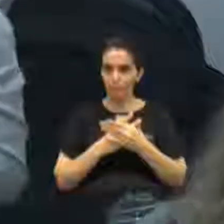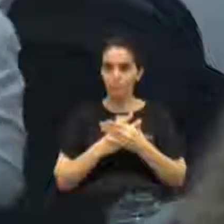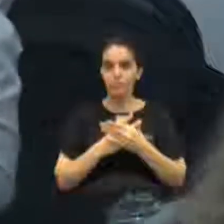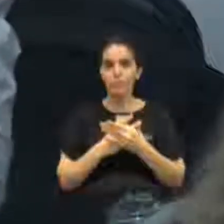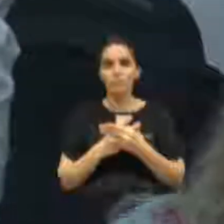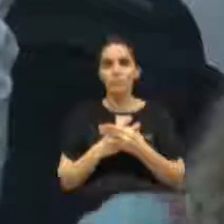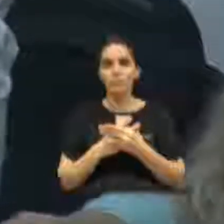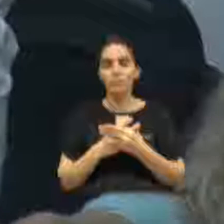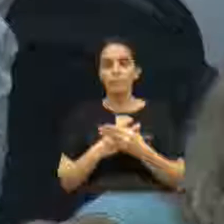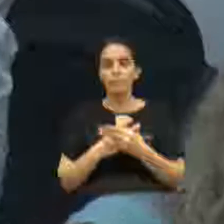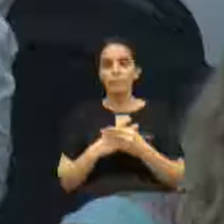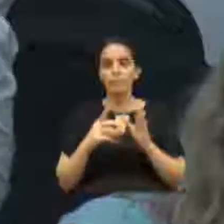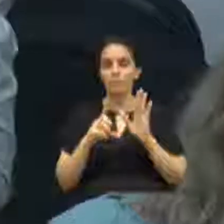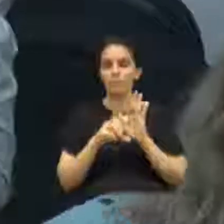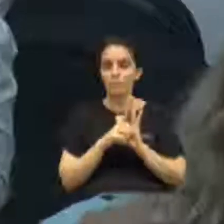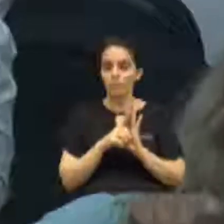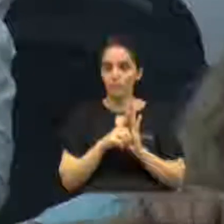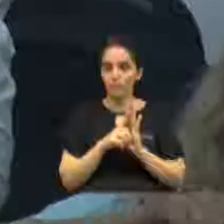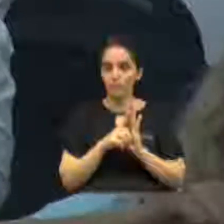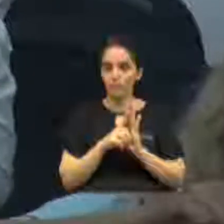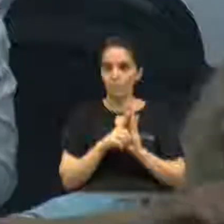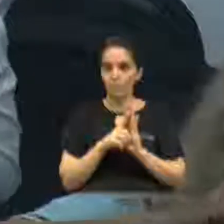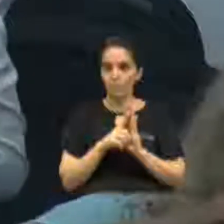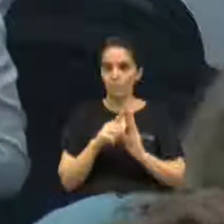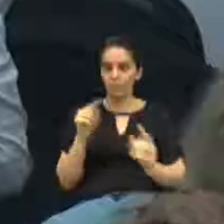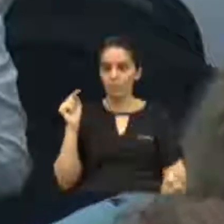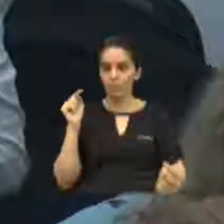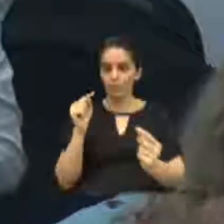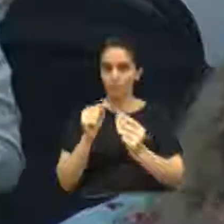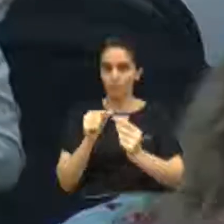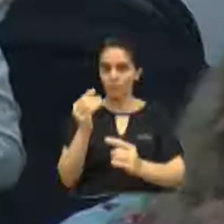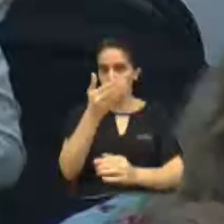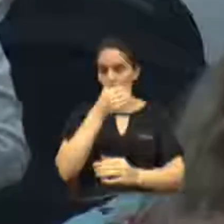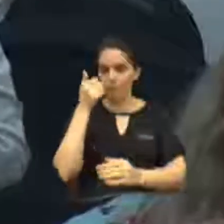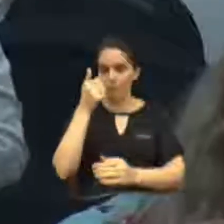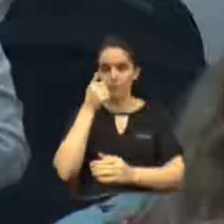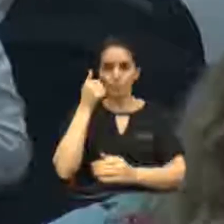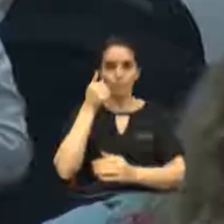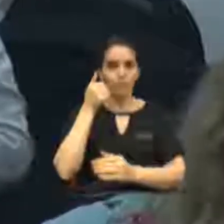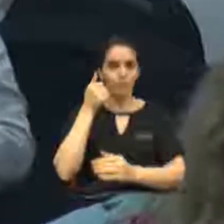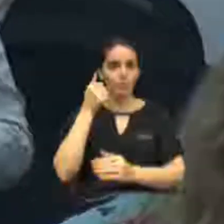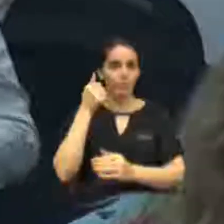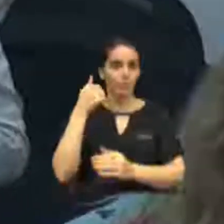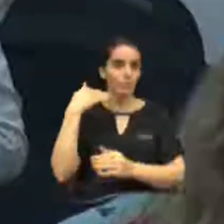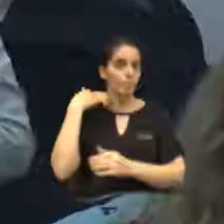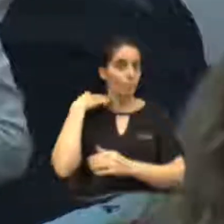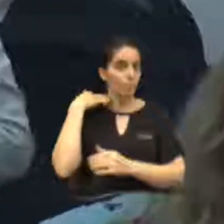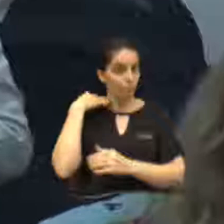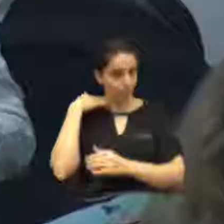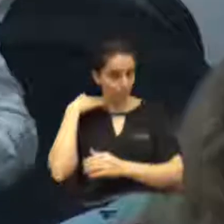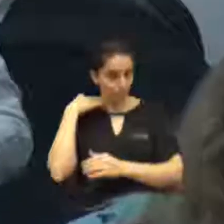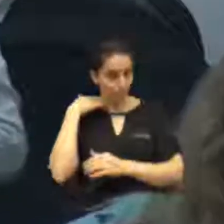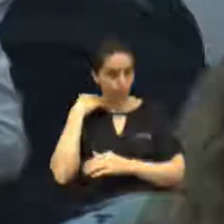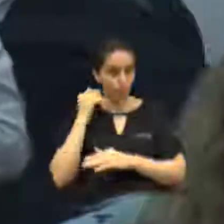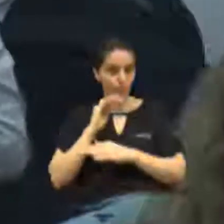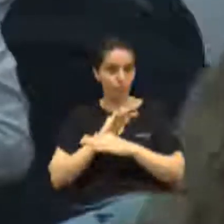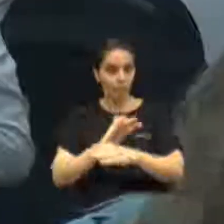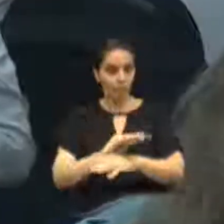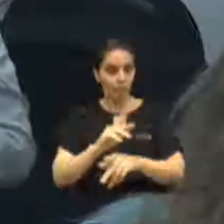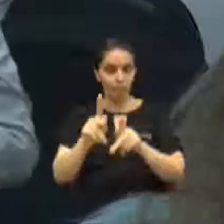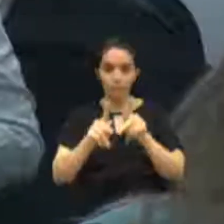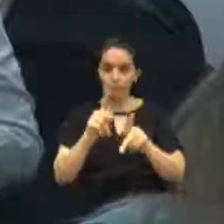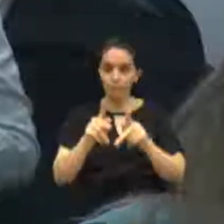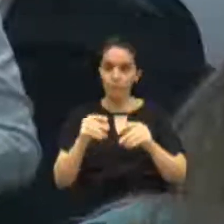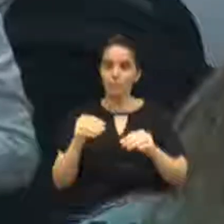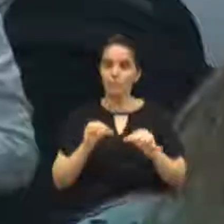consolidação das leis que visam melhorar o atendimento bancário para com a população. Esse projeto, no